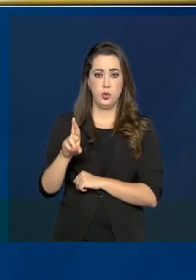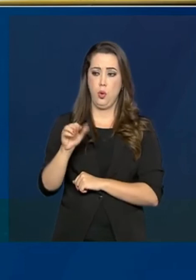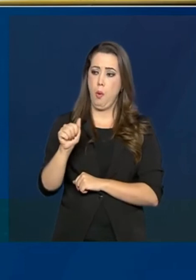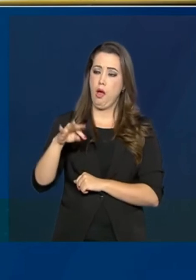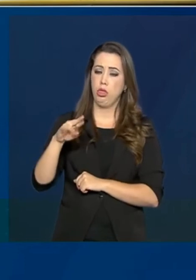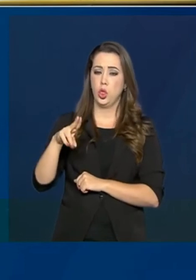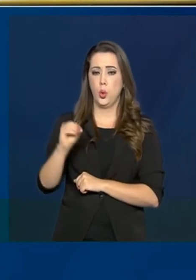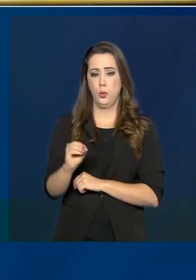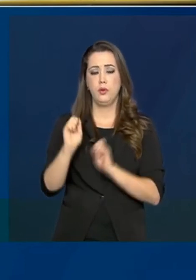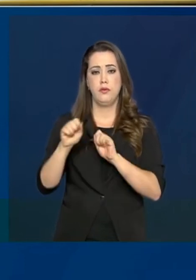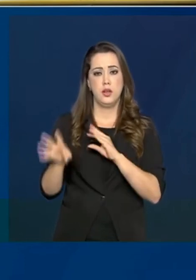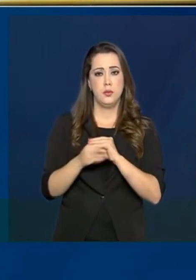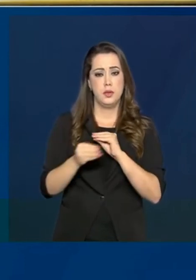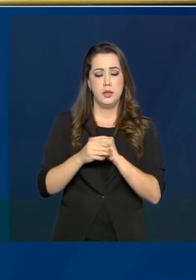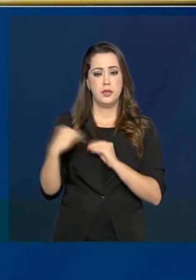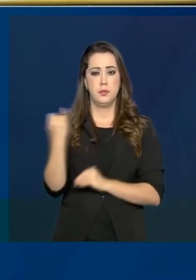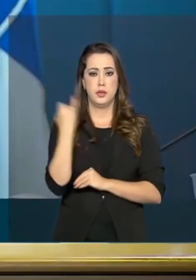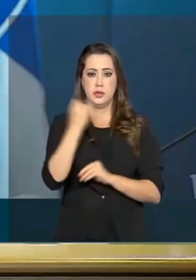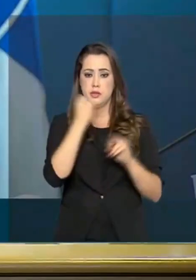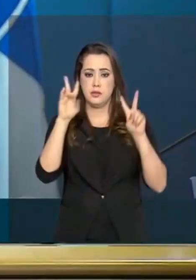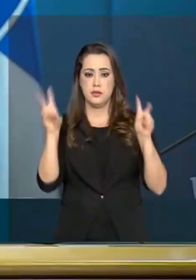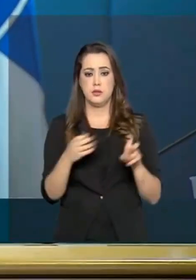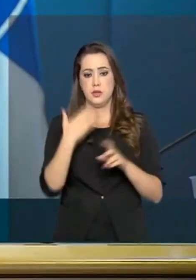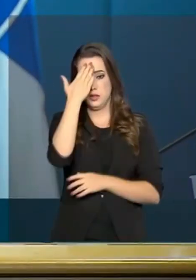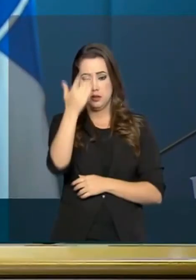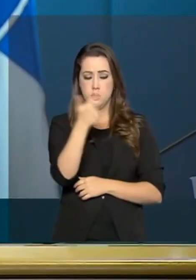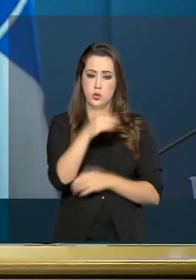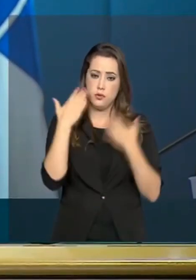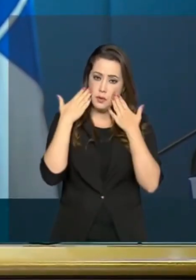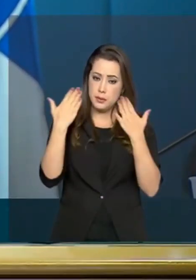complementar a importância desse tema, e agradeço mais uma vez a participação.